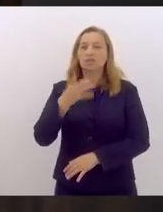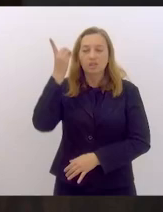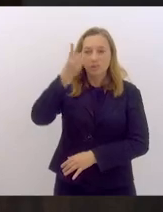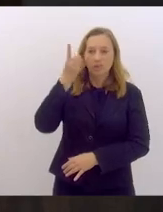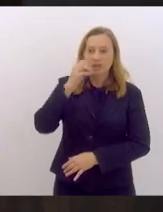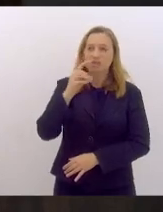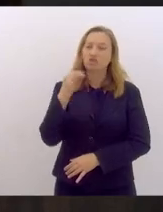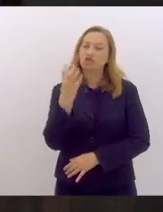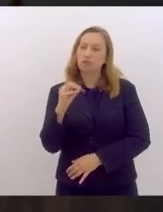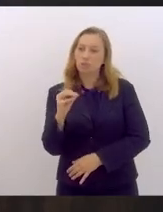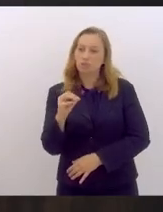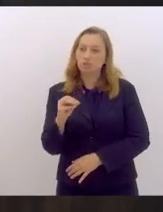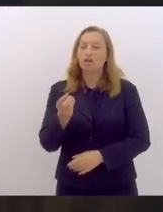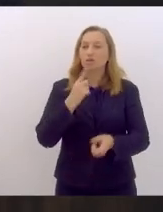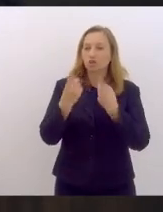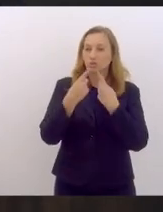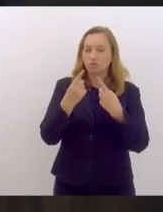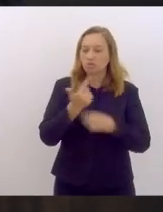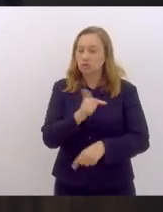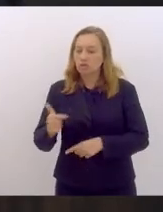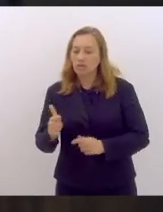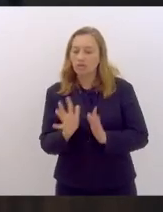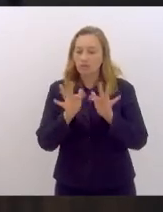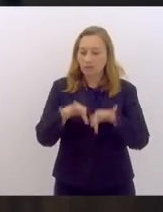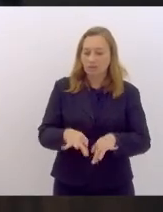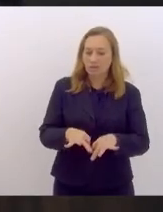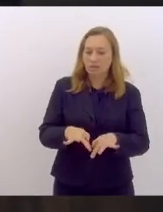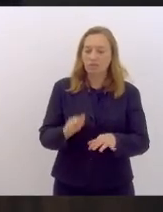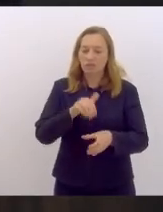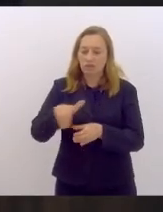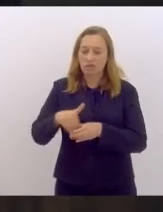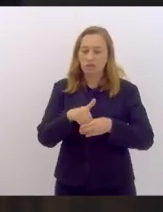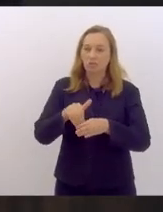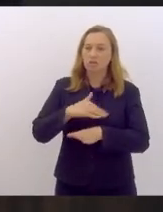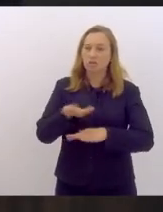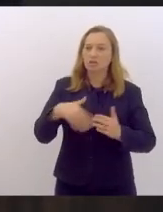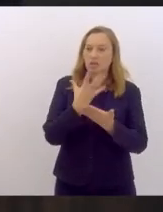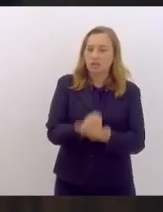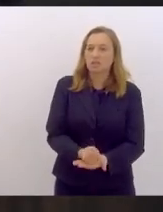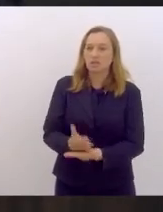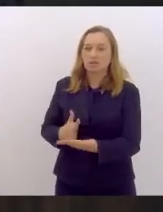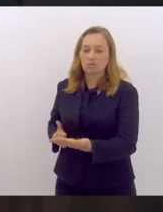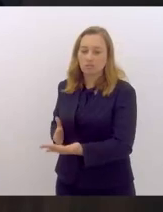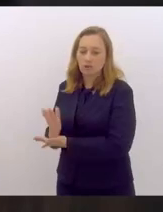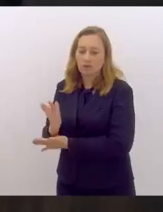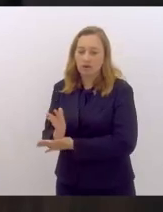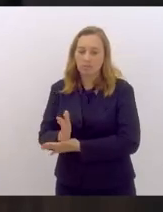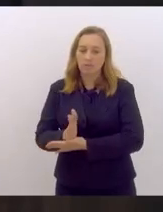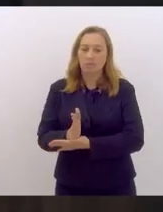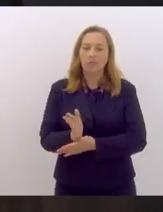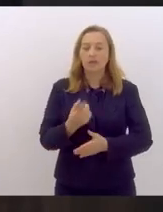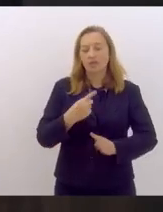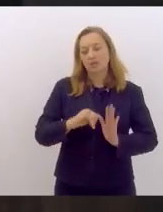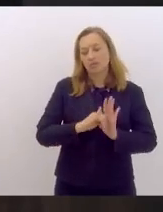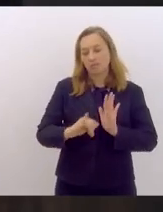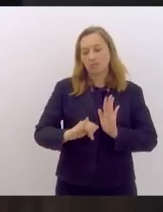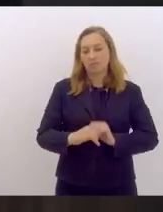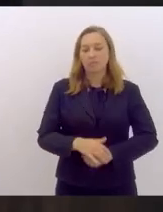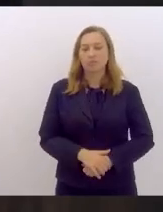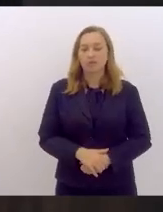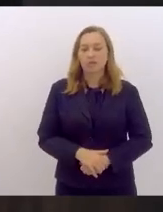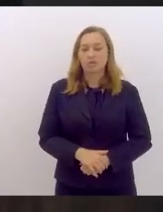deputado Chico Machado. Em discussão, não havendo que queira discutir, encerrada a discussão, em votação. Os senhores que aprovam, permaneçam como estão, aprovado, vai à